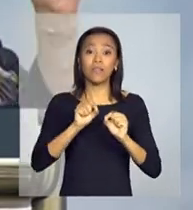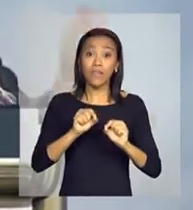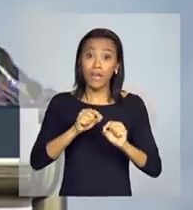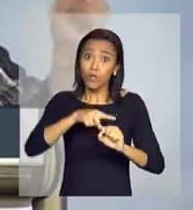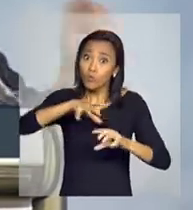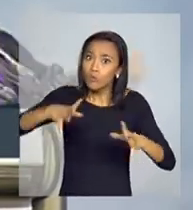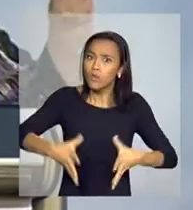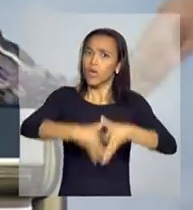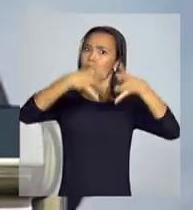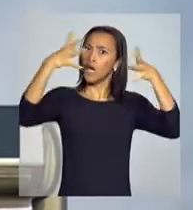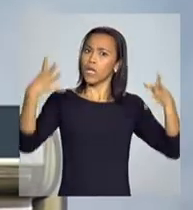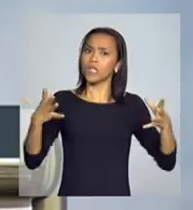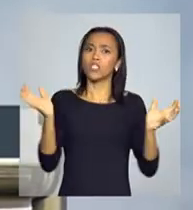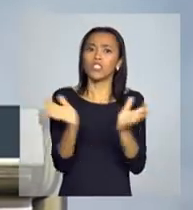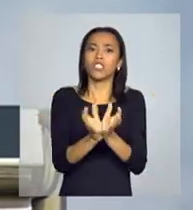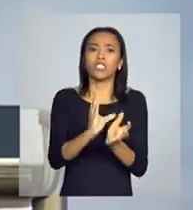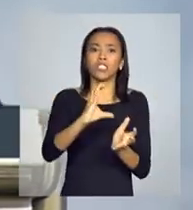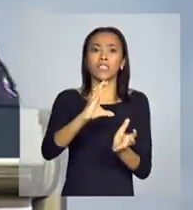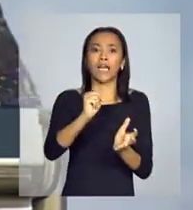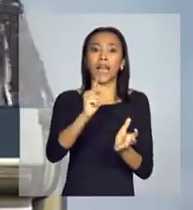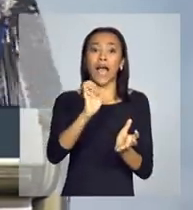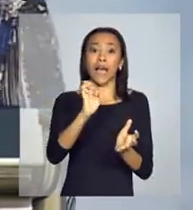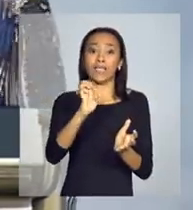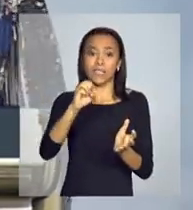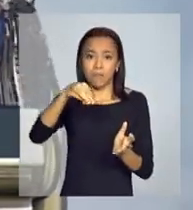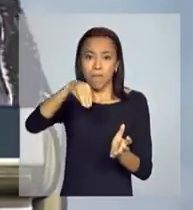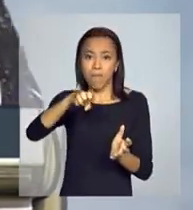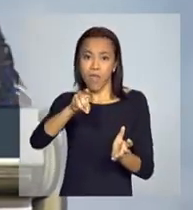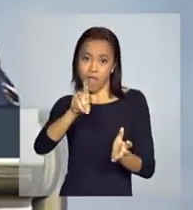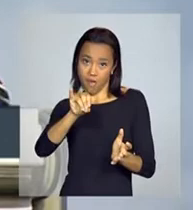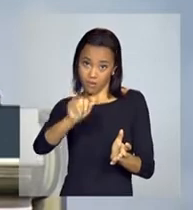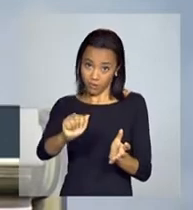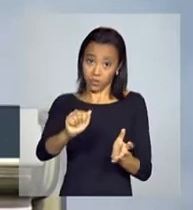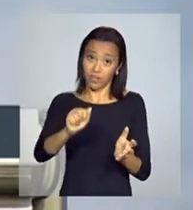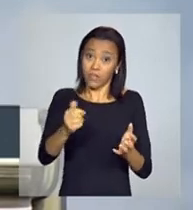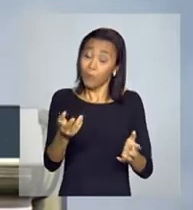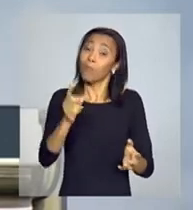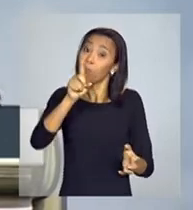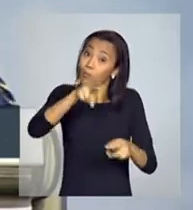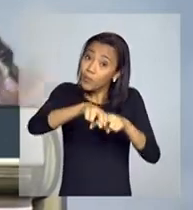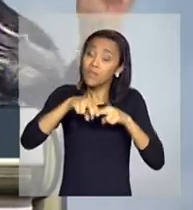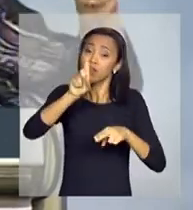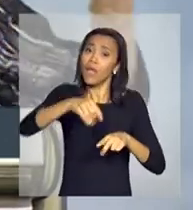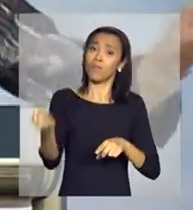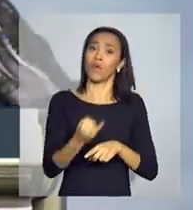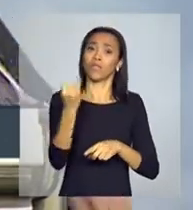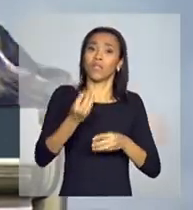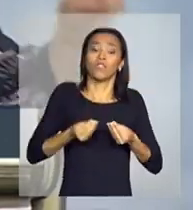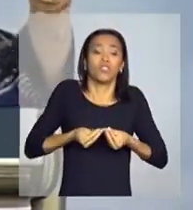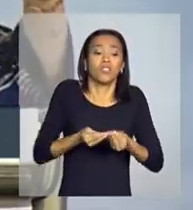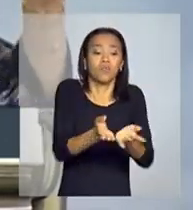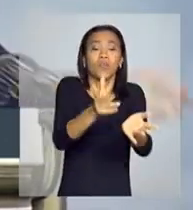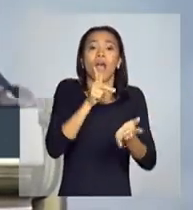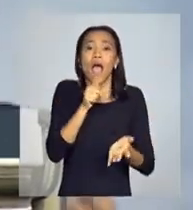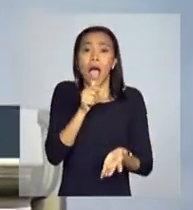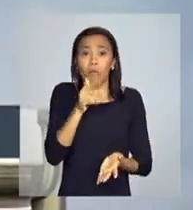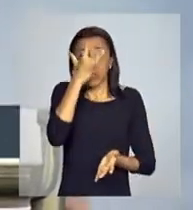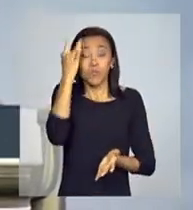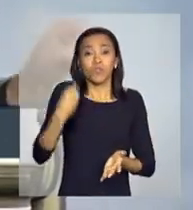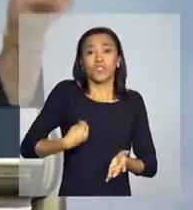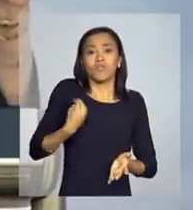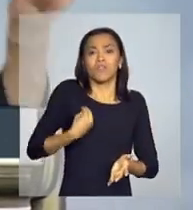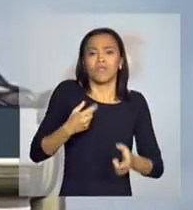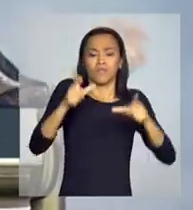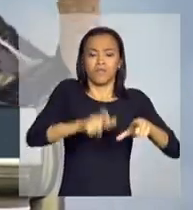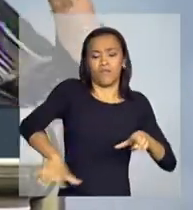grande país de classe média. Daí porque é importante levar água para o agricultor, para o sertão,